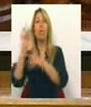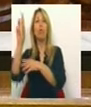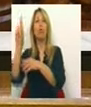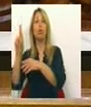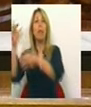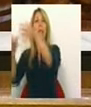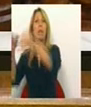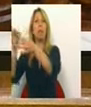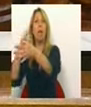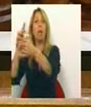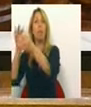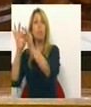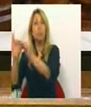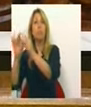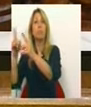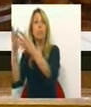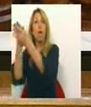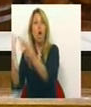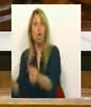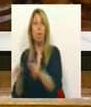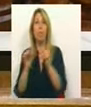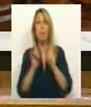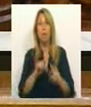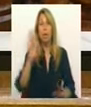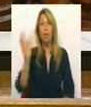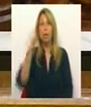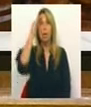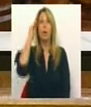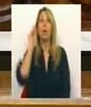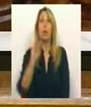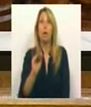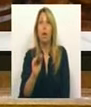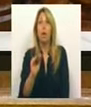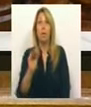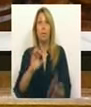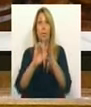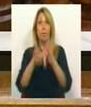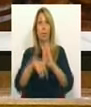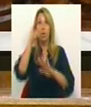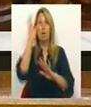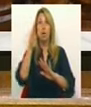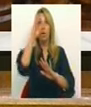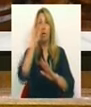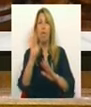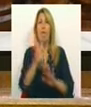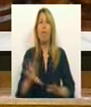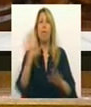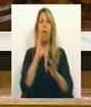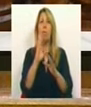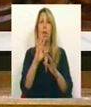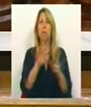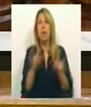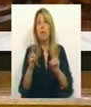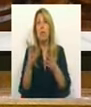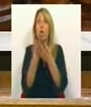Os dois projetos de resolução: o primeiro recomenda ao Governo a adoção de medidas que promovam os meios alternativos de resolução de litígios de